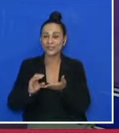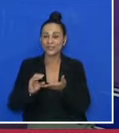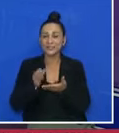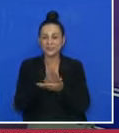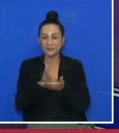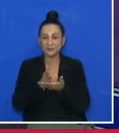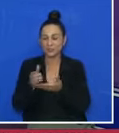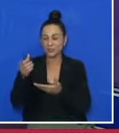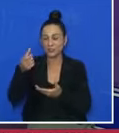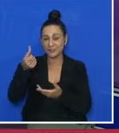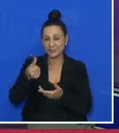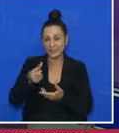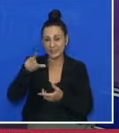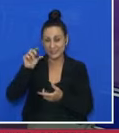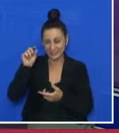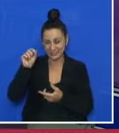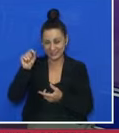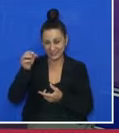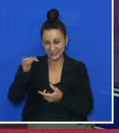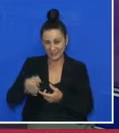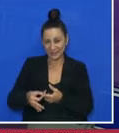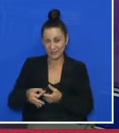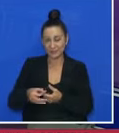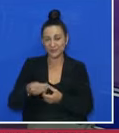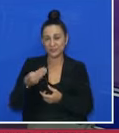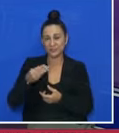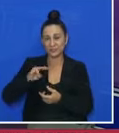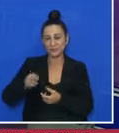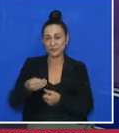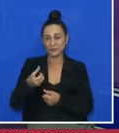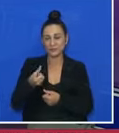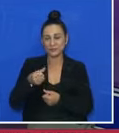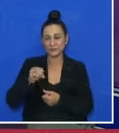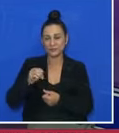acertadores das 6 dezenas na dupla cena será de